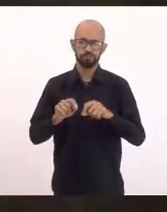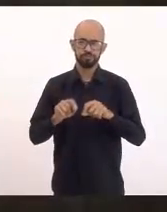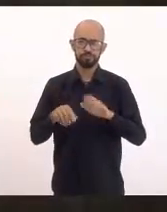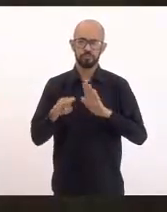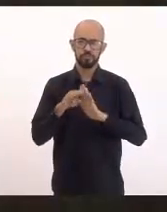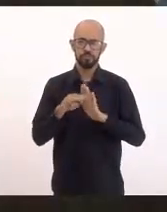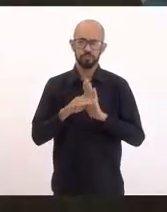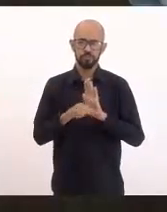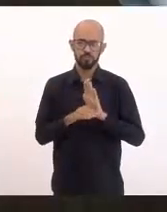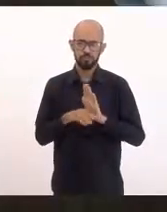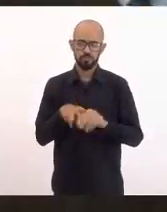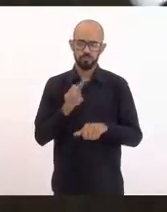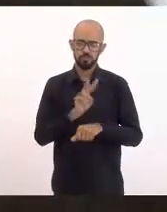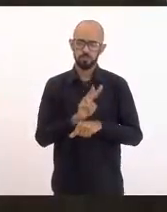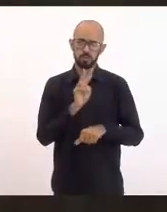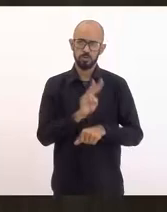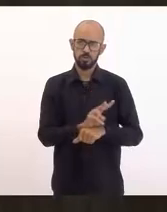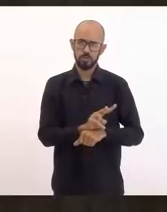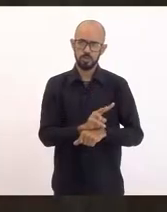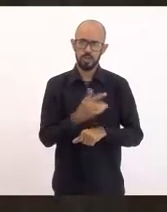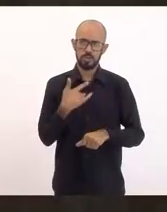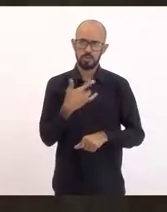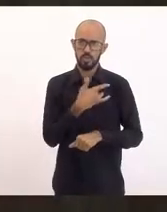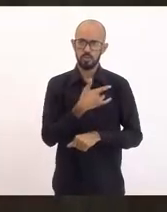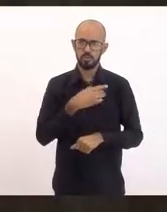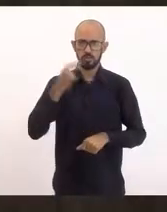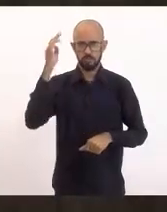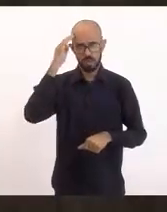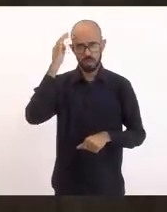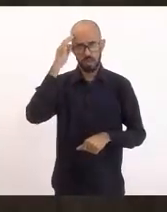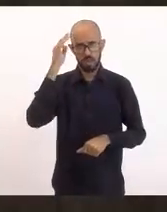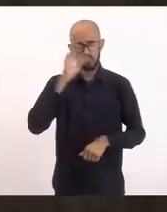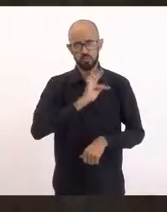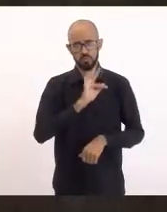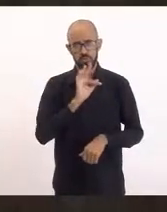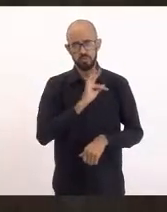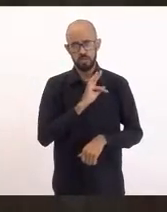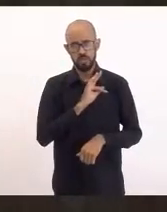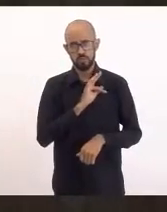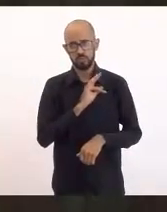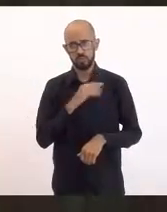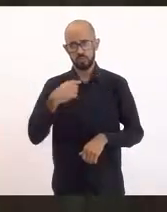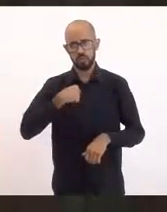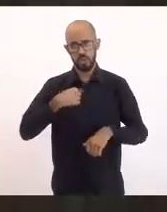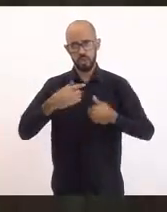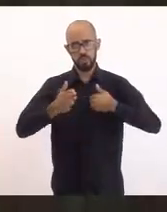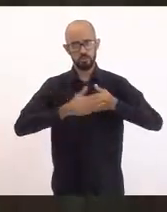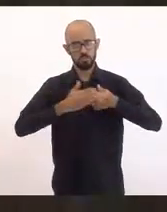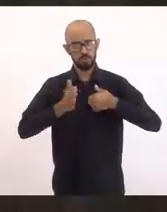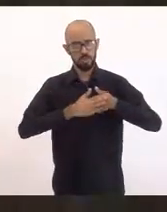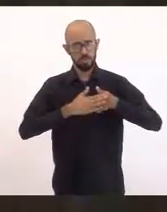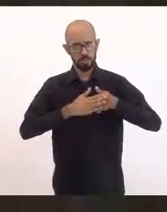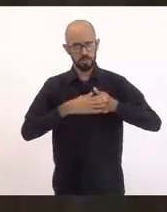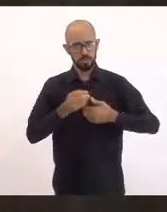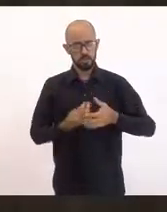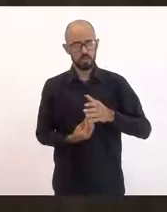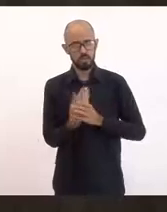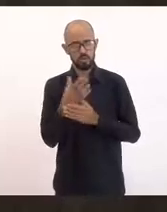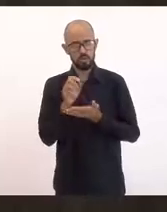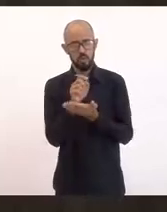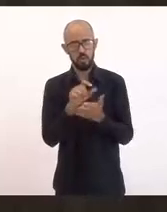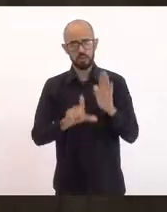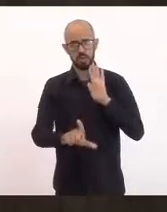programa de proteção à saúde mental dos policiais. Sou eu a autora dessa lei que